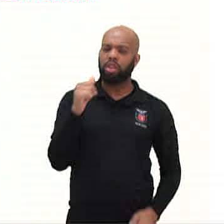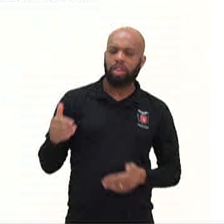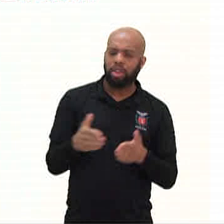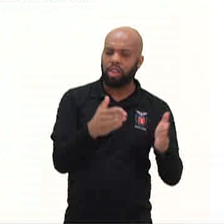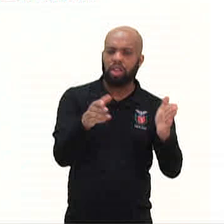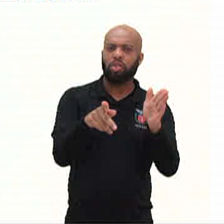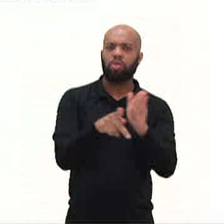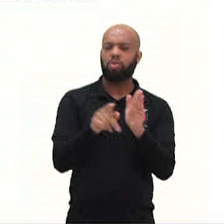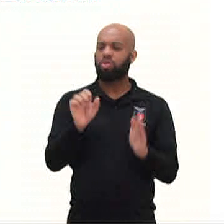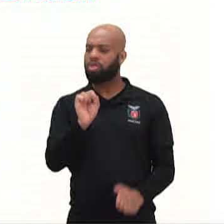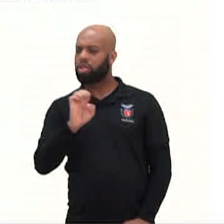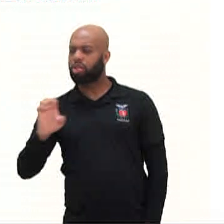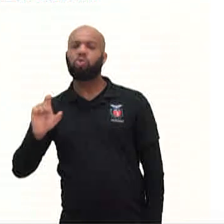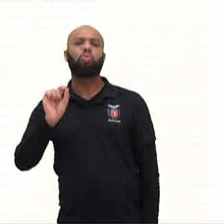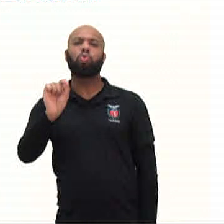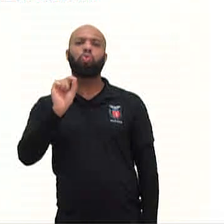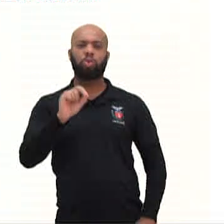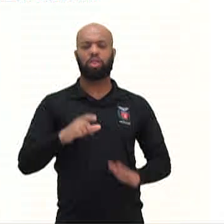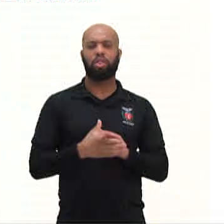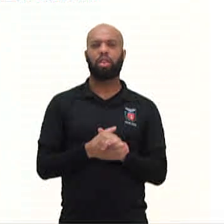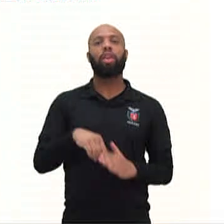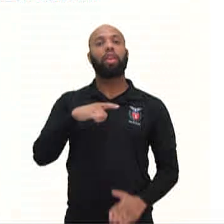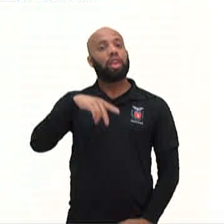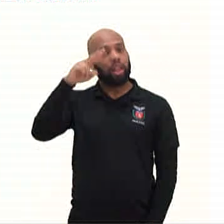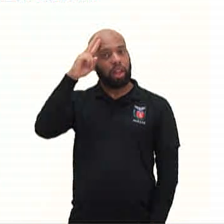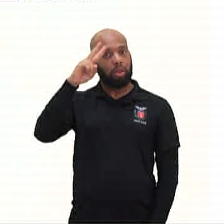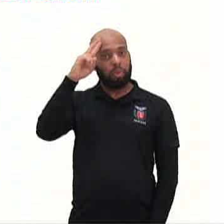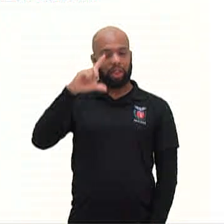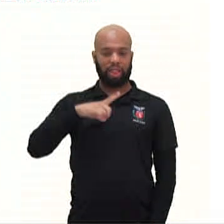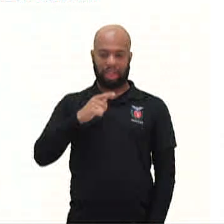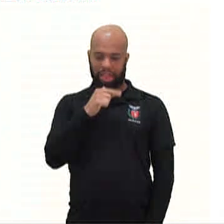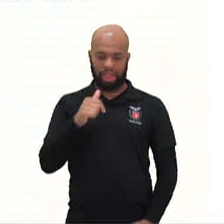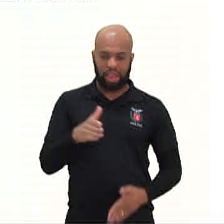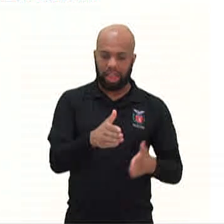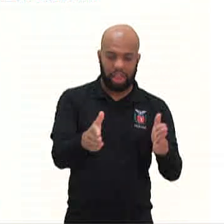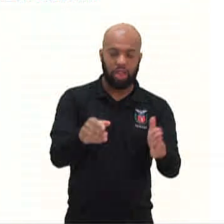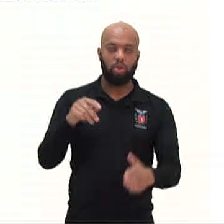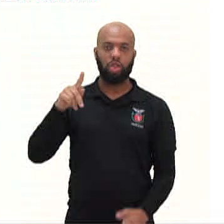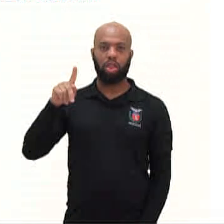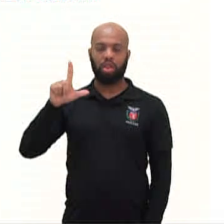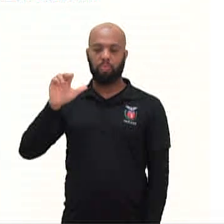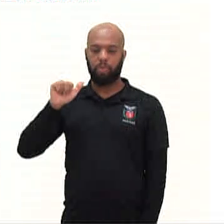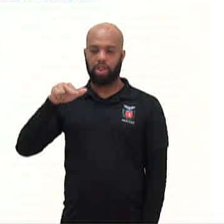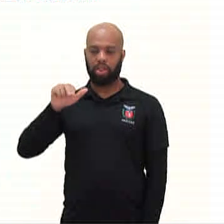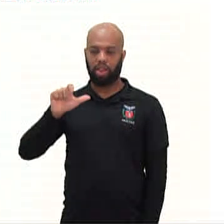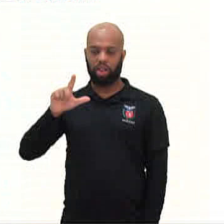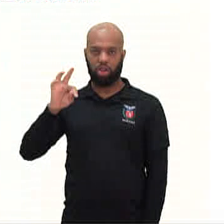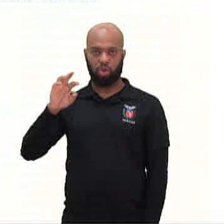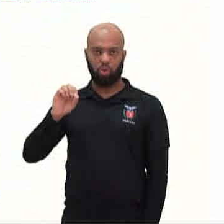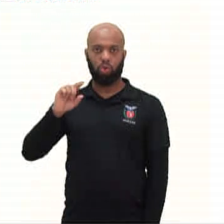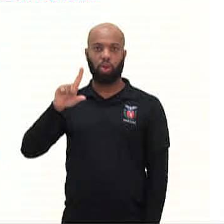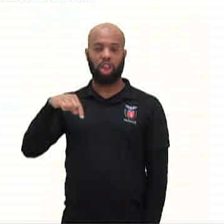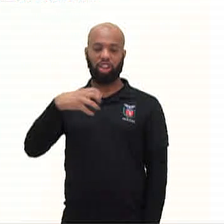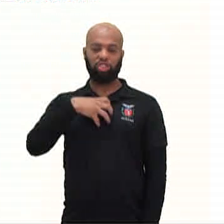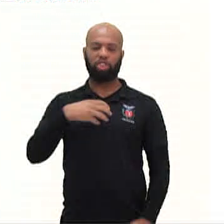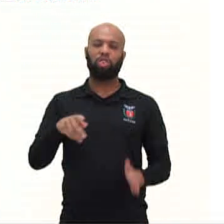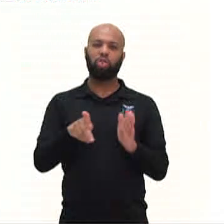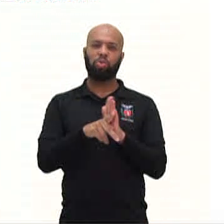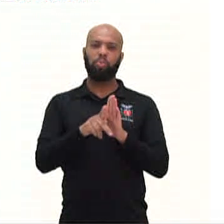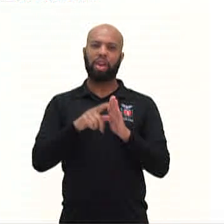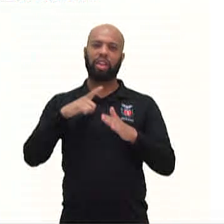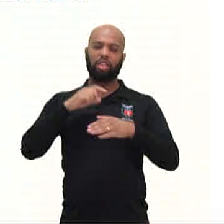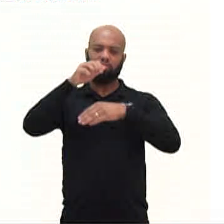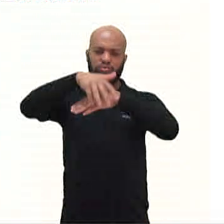Planalto na região sudeste? Então, você tem que lembrar lá que os rios de Planalto, né, eles são rios mais encachoeirados, que tem